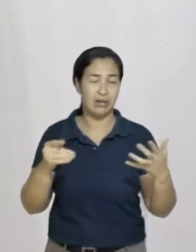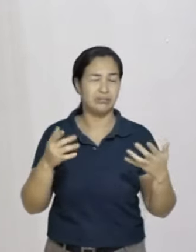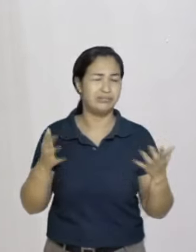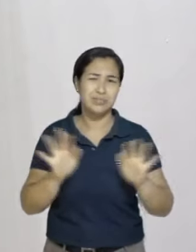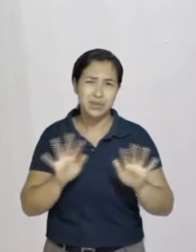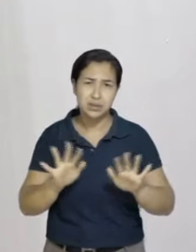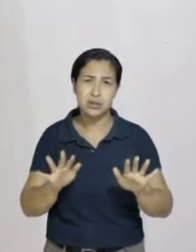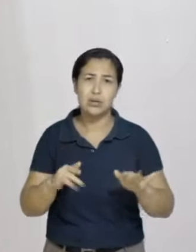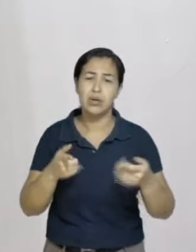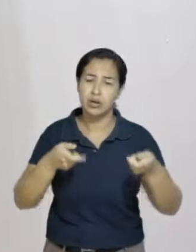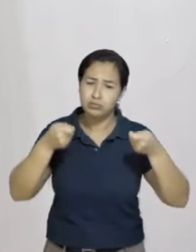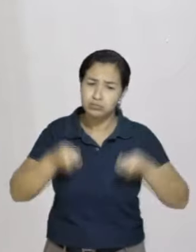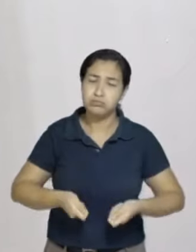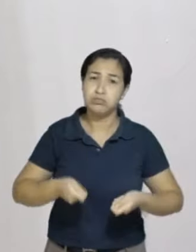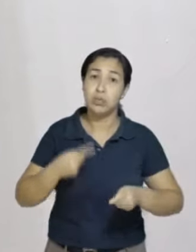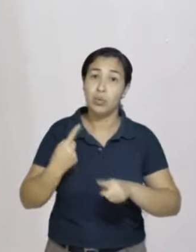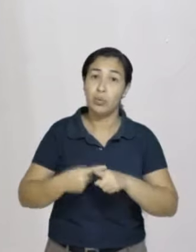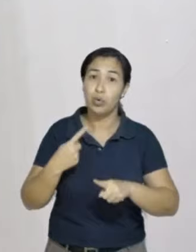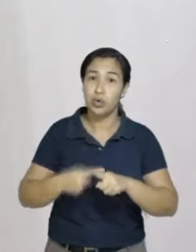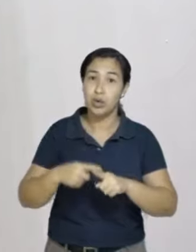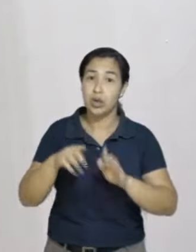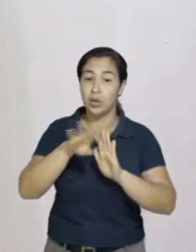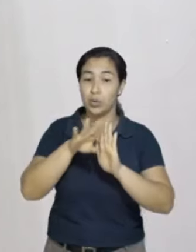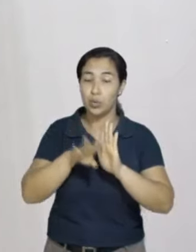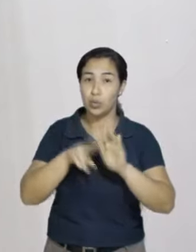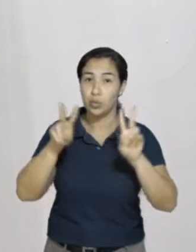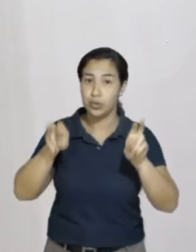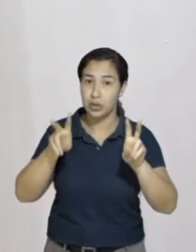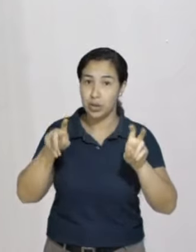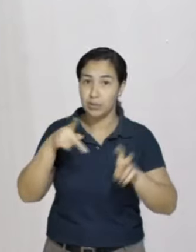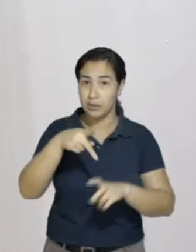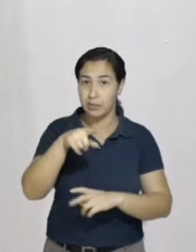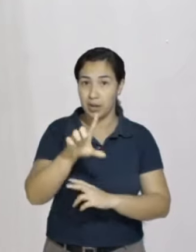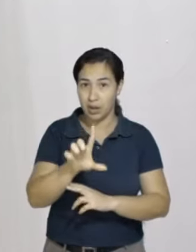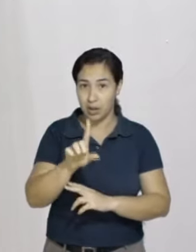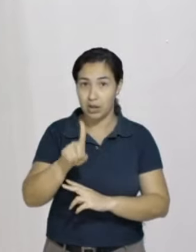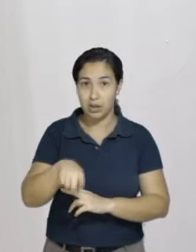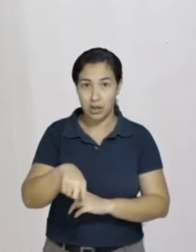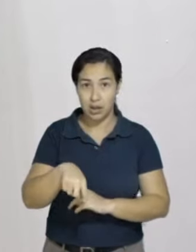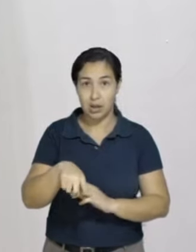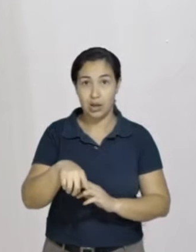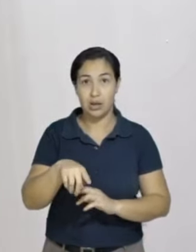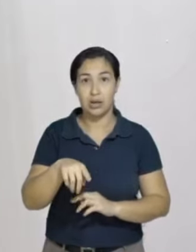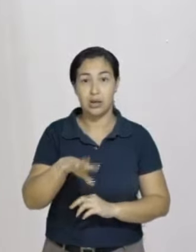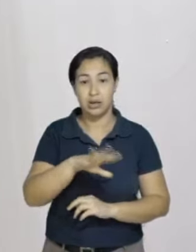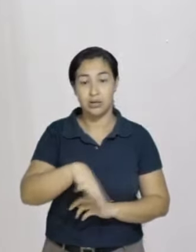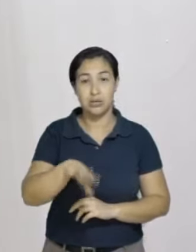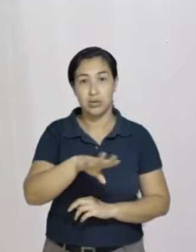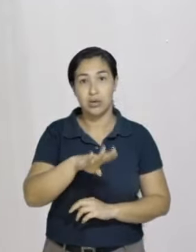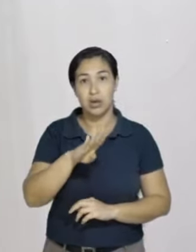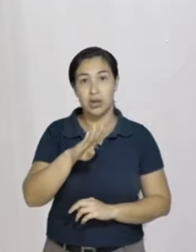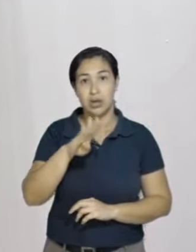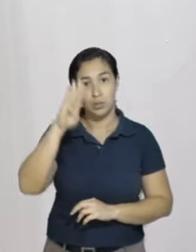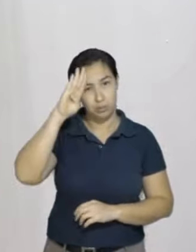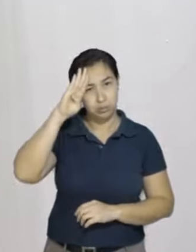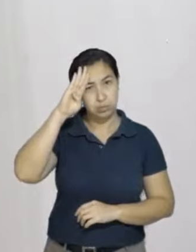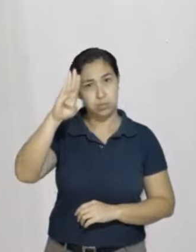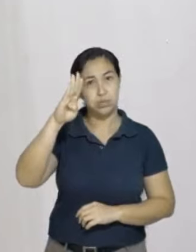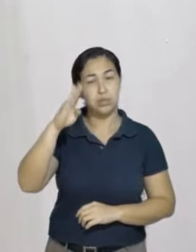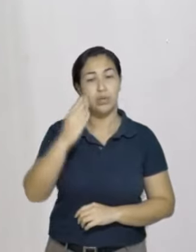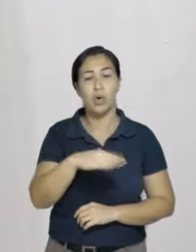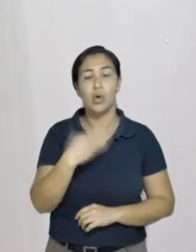secretaria porque a pauta do senhor é a pauta do pl é a falta dos bolsonaristas Nós não podemos